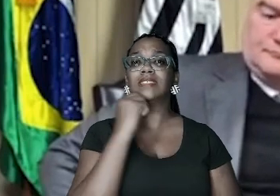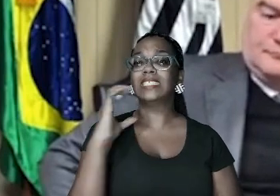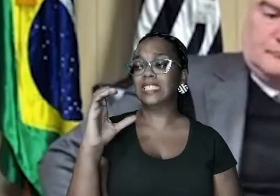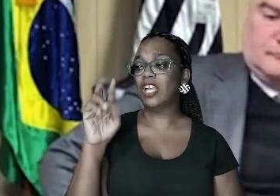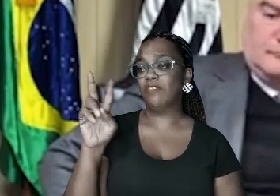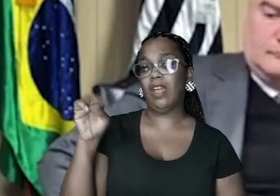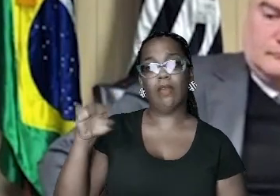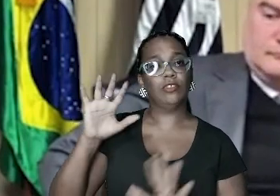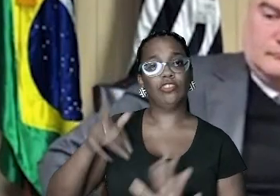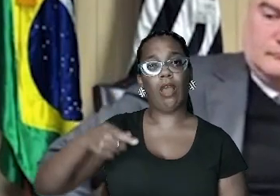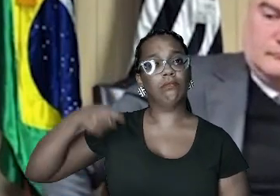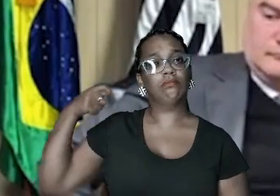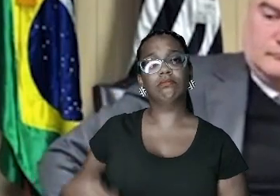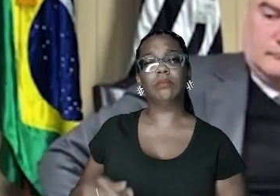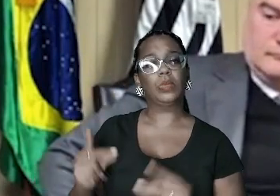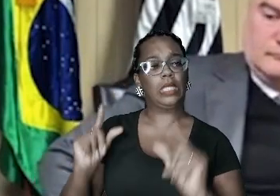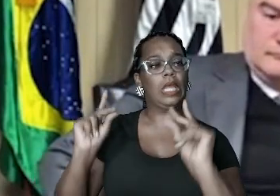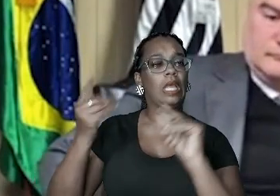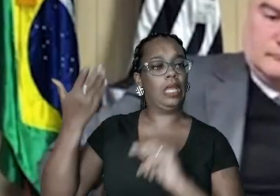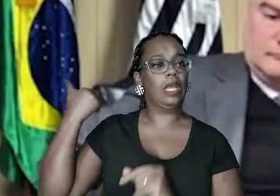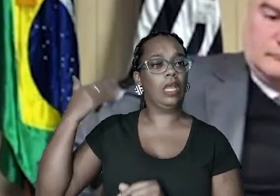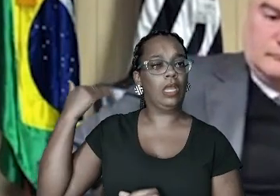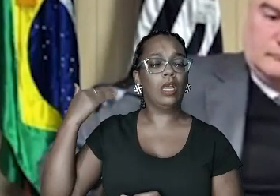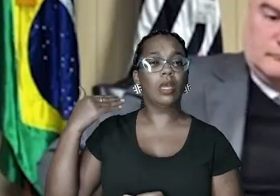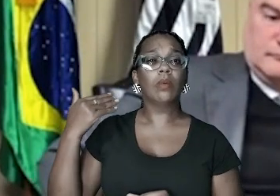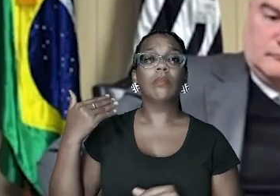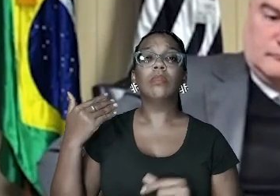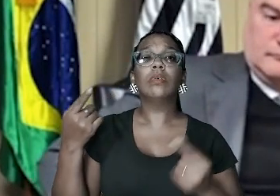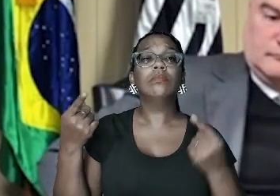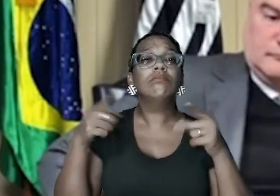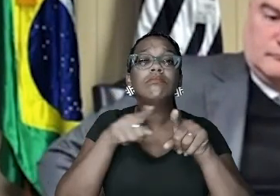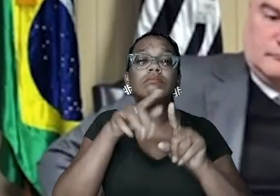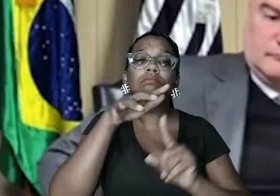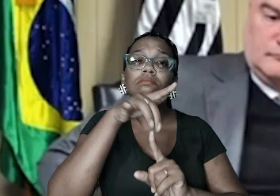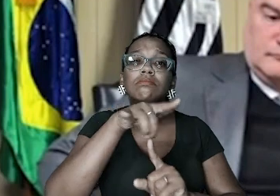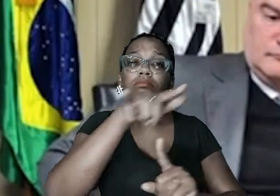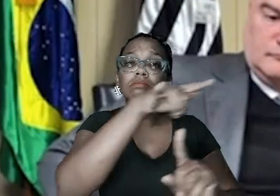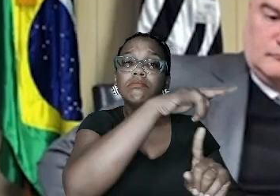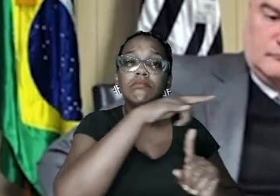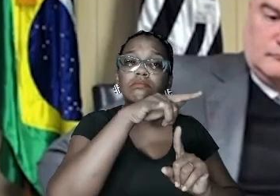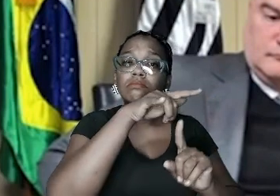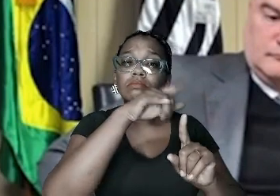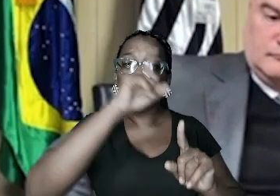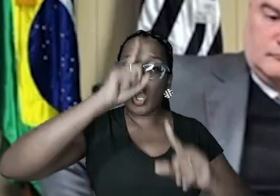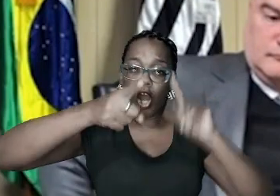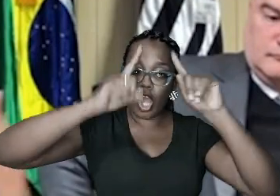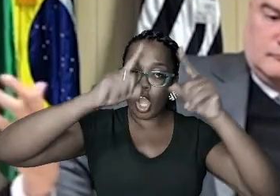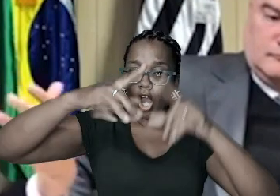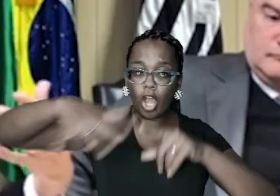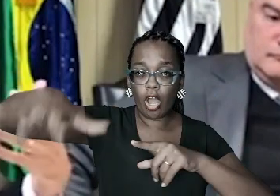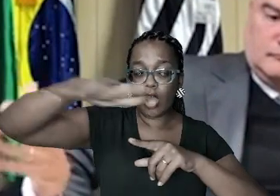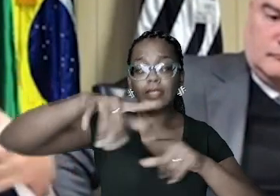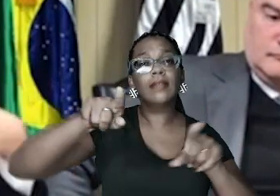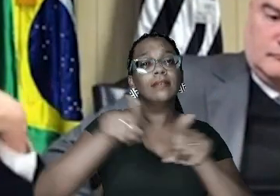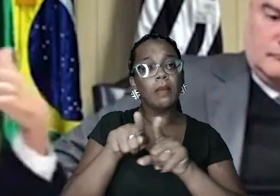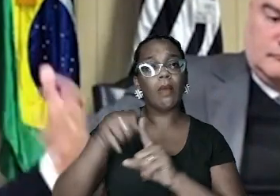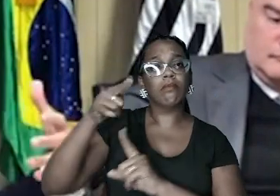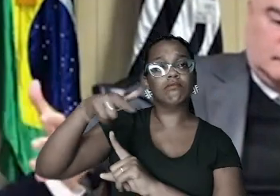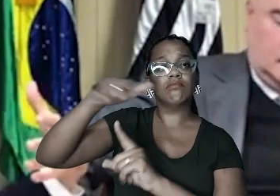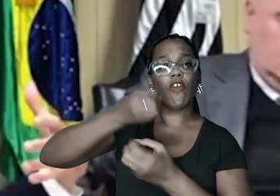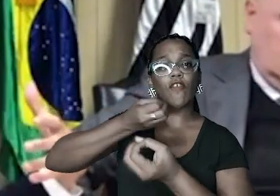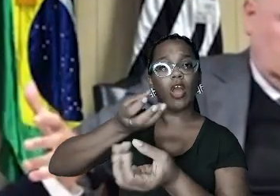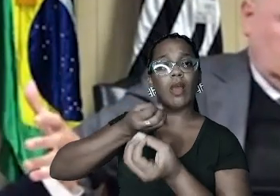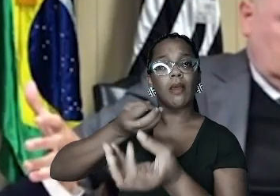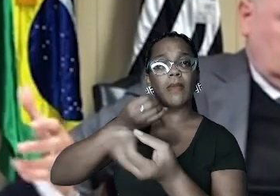tornando mais e mais difícil quando eu não falo mais de ordens a cvm já definiu a um bom tempo que é o lado da manipulação feita